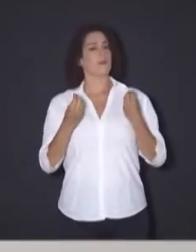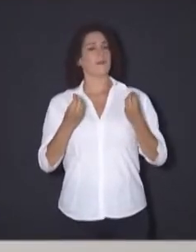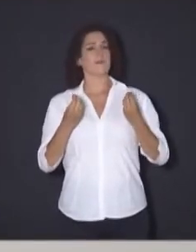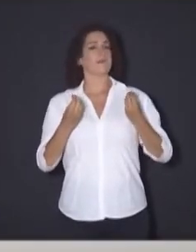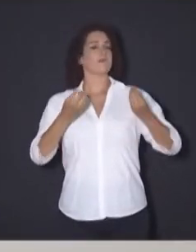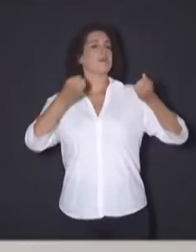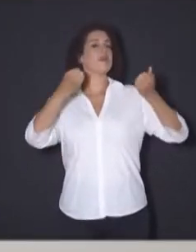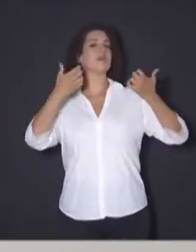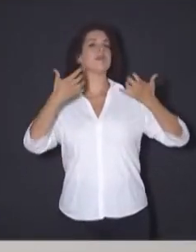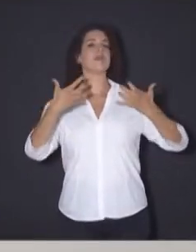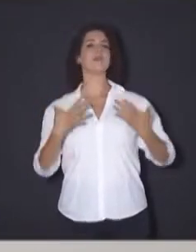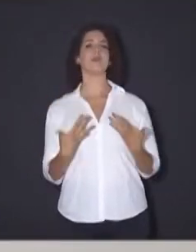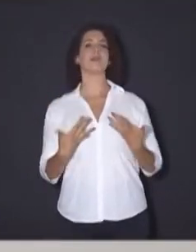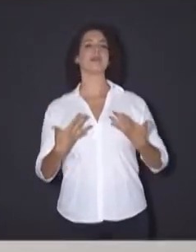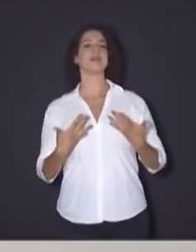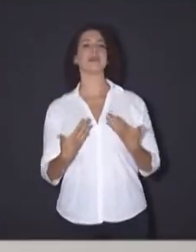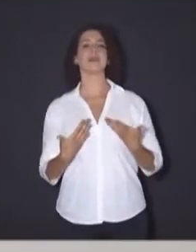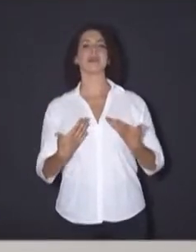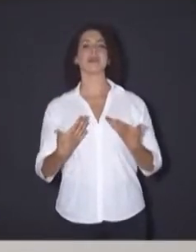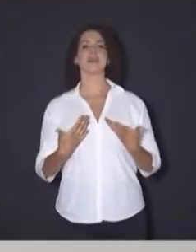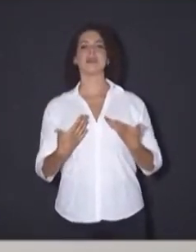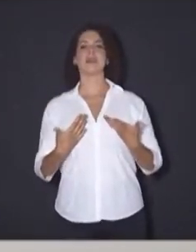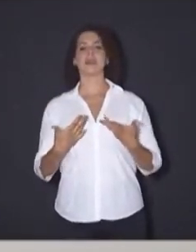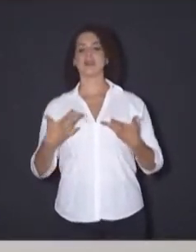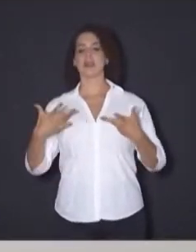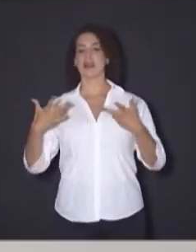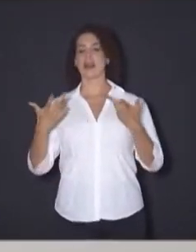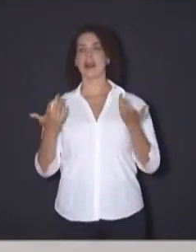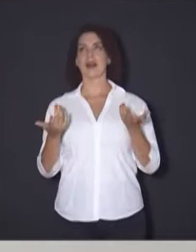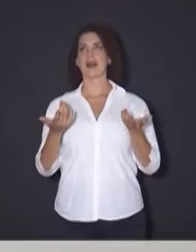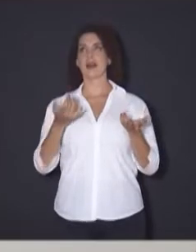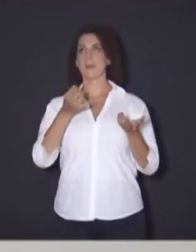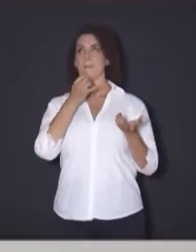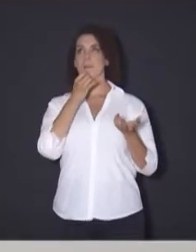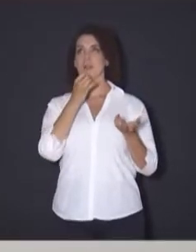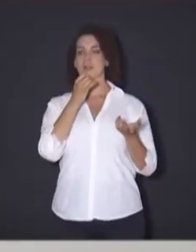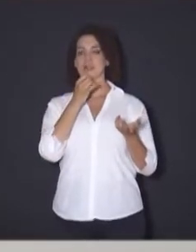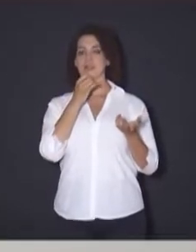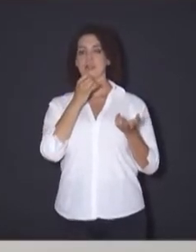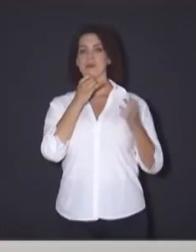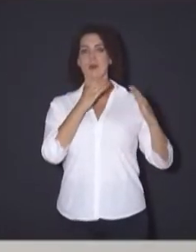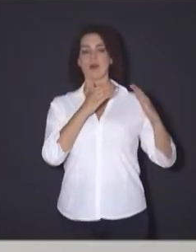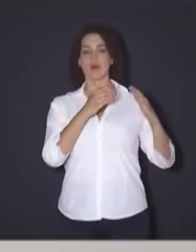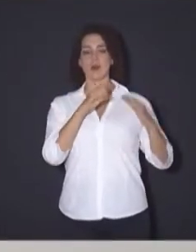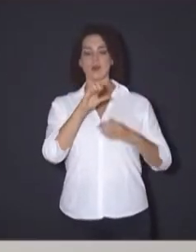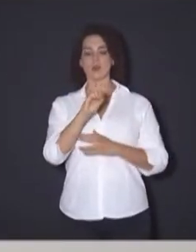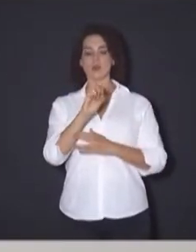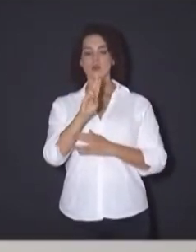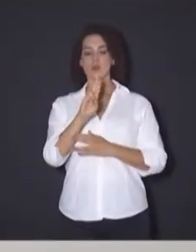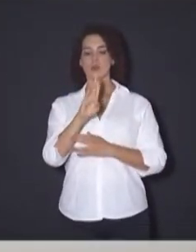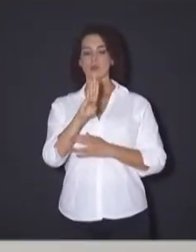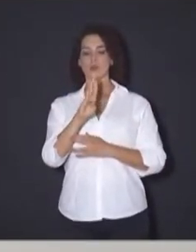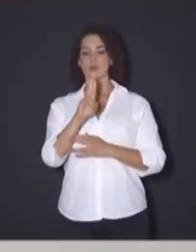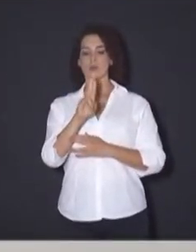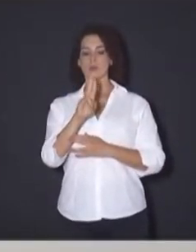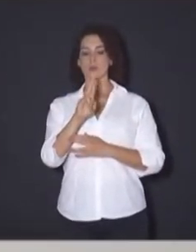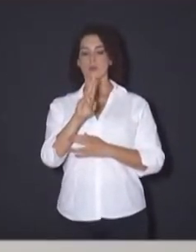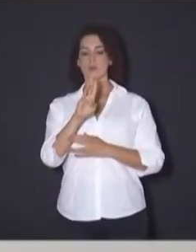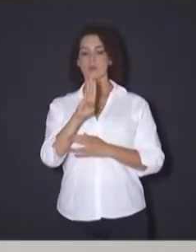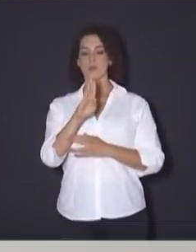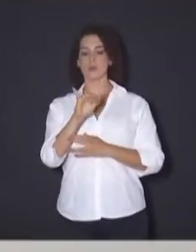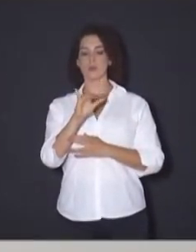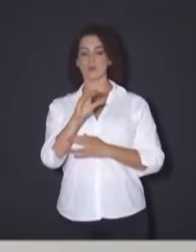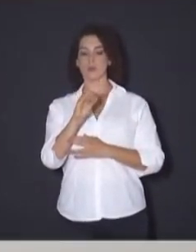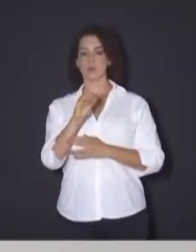que num mesmo contingente e vamos pegar o subúrbio de salvador você tem desde o nascente